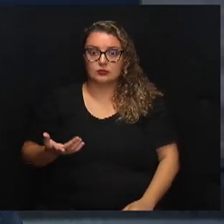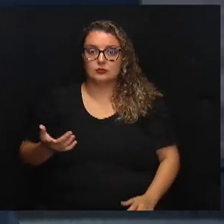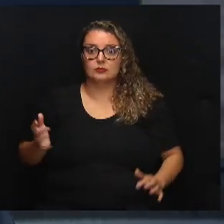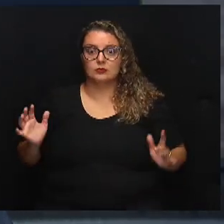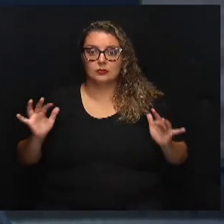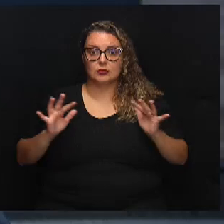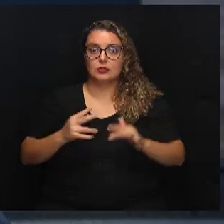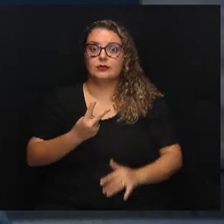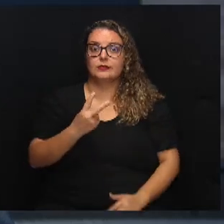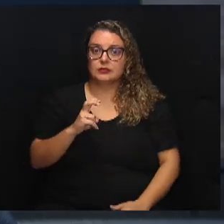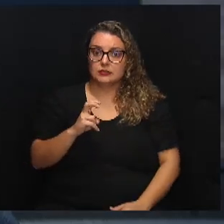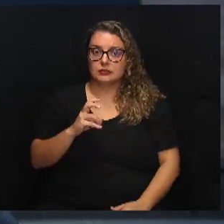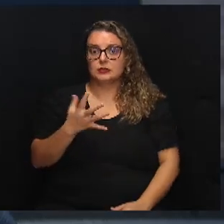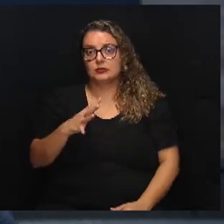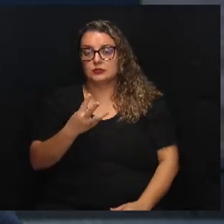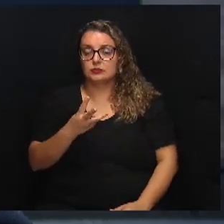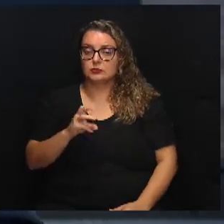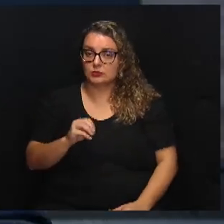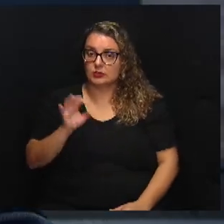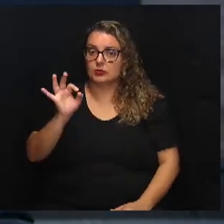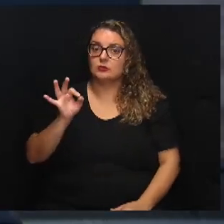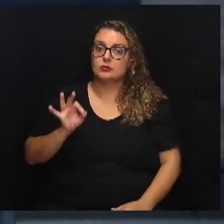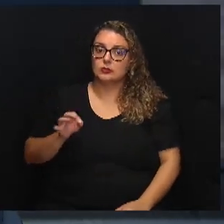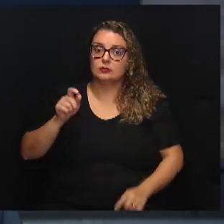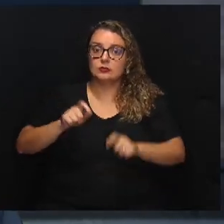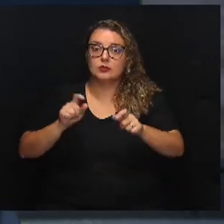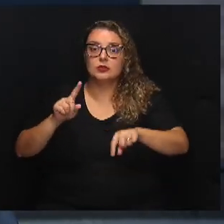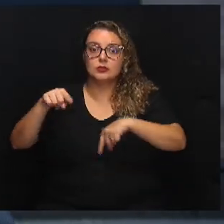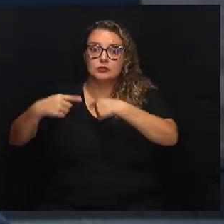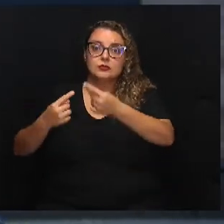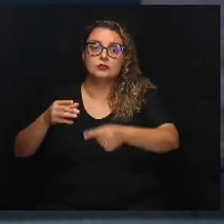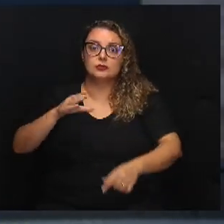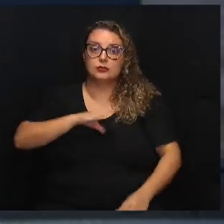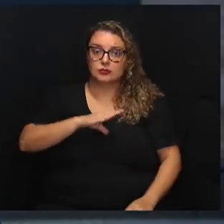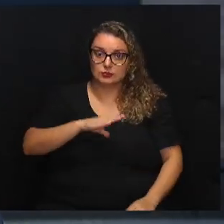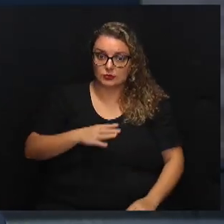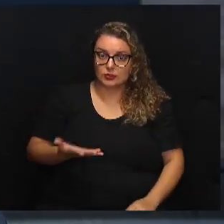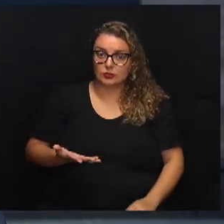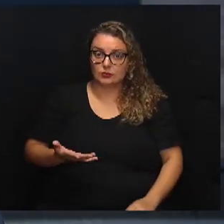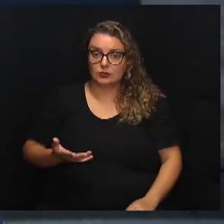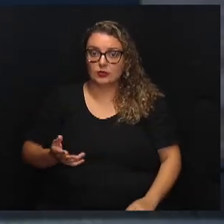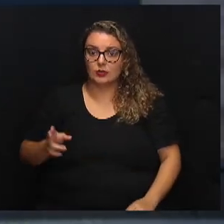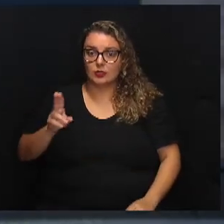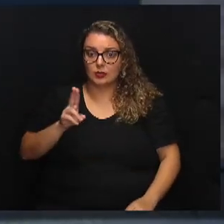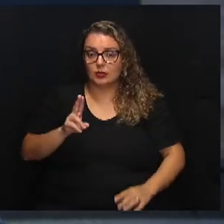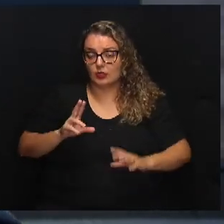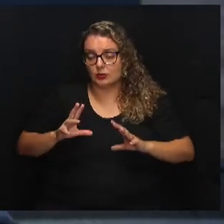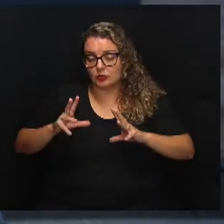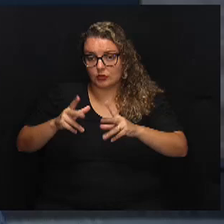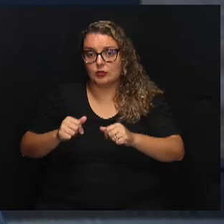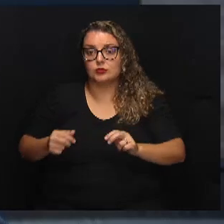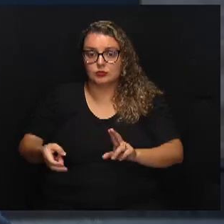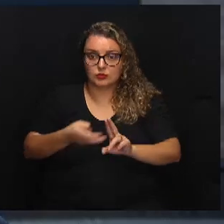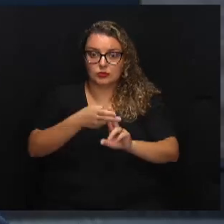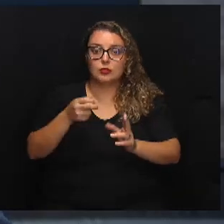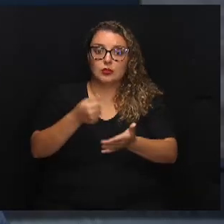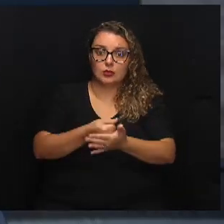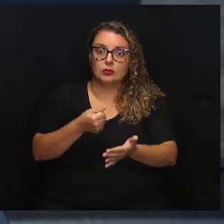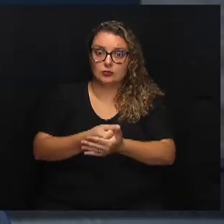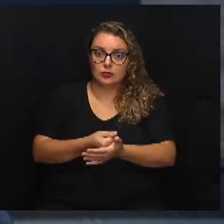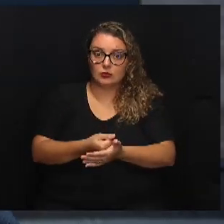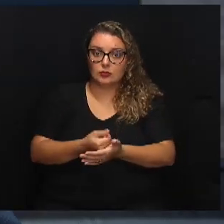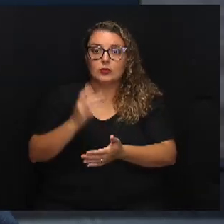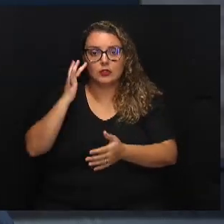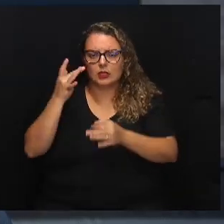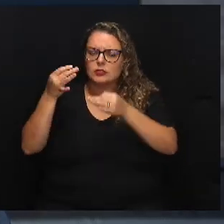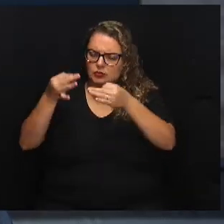25%, 30% são pessoas de outros municípios. A universalização do SUS, obviamente, obriga, e a gente acha que é